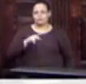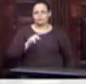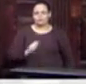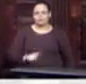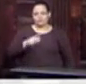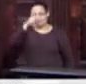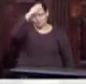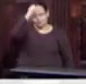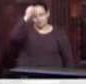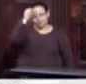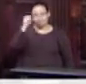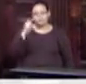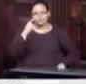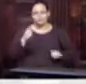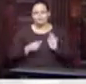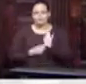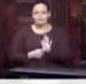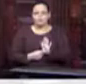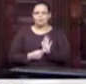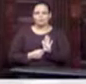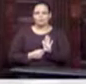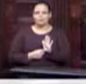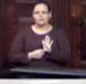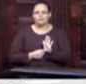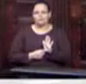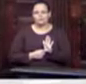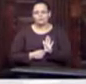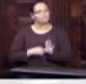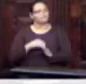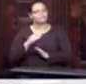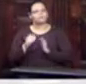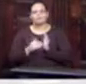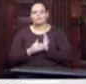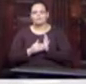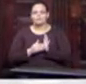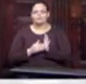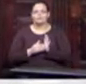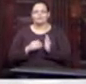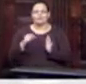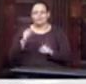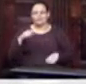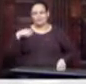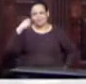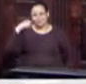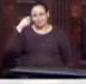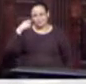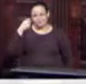quando dá apresentação nesse plenário de todo o seu corpo artístico, coro,